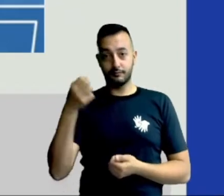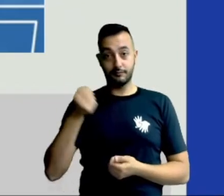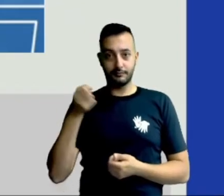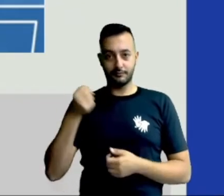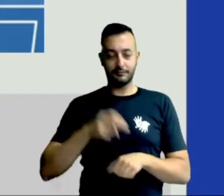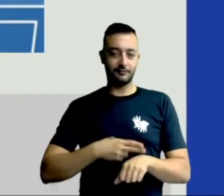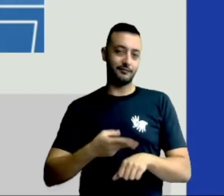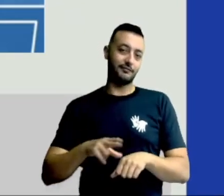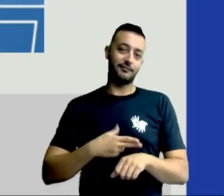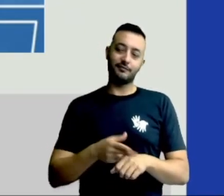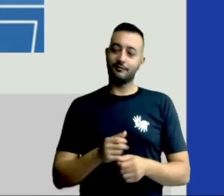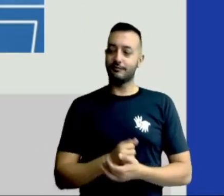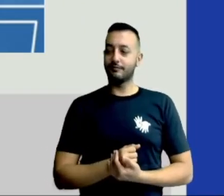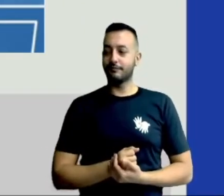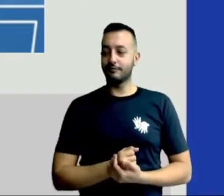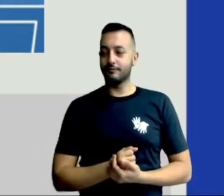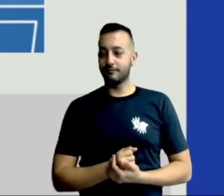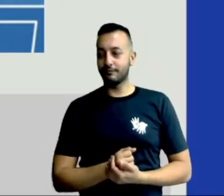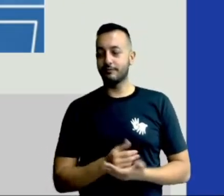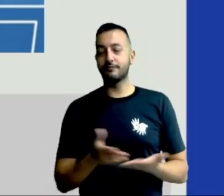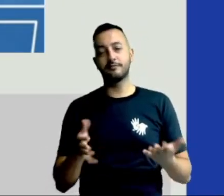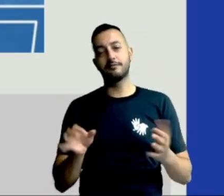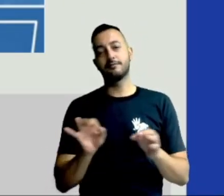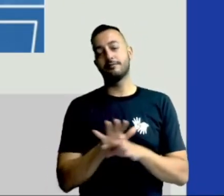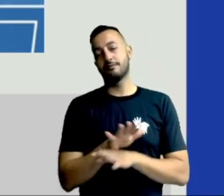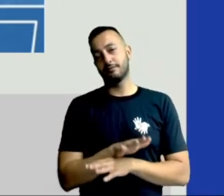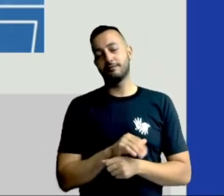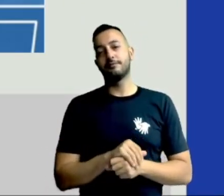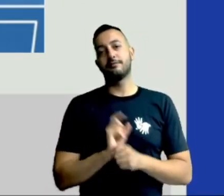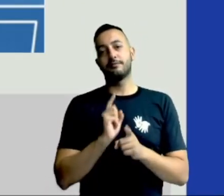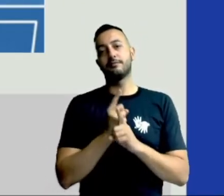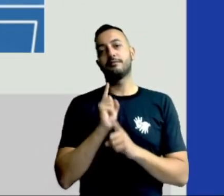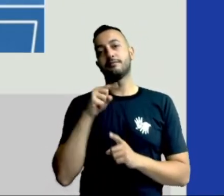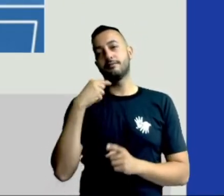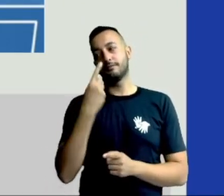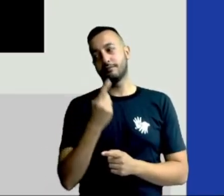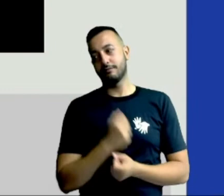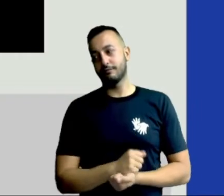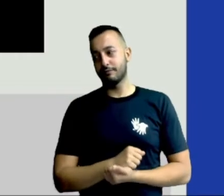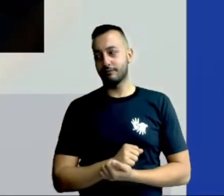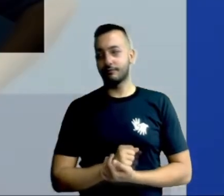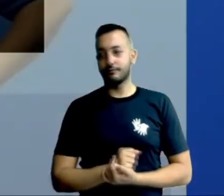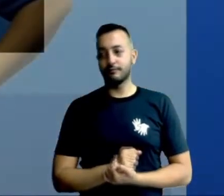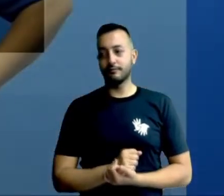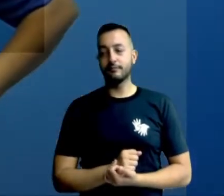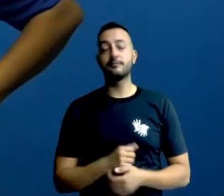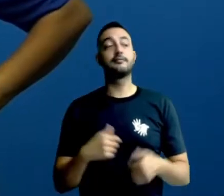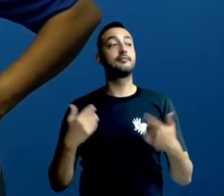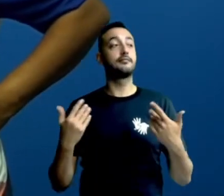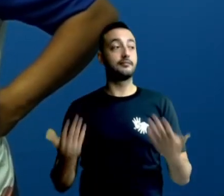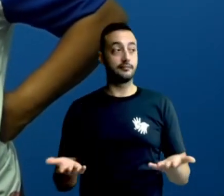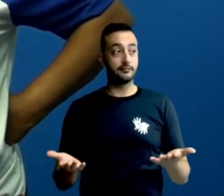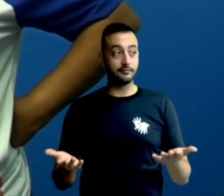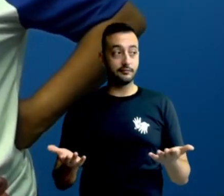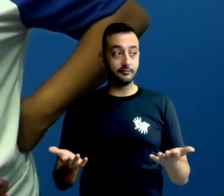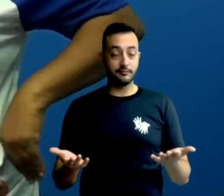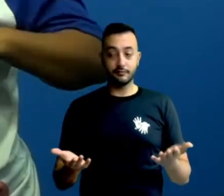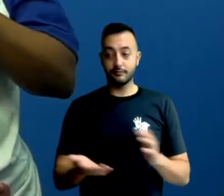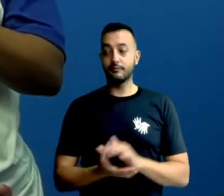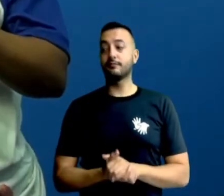com chocolate! Por hora é só, pessoal. Nos vemos na próxima! E aí,